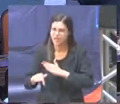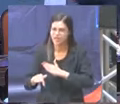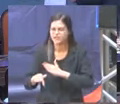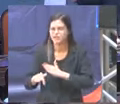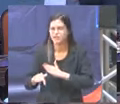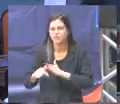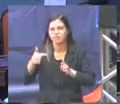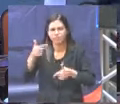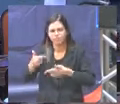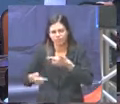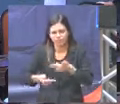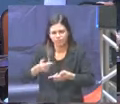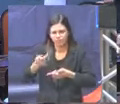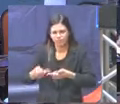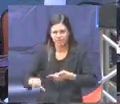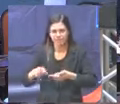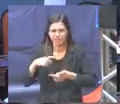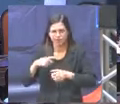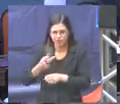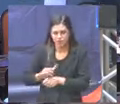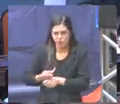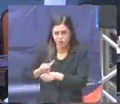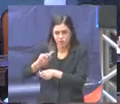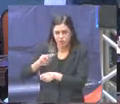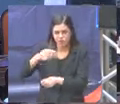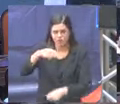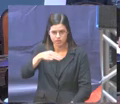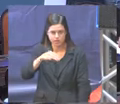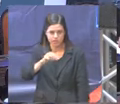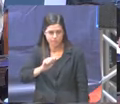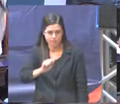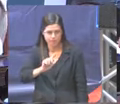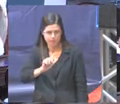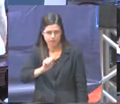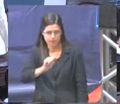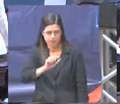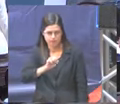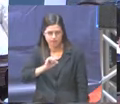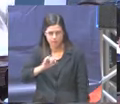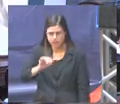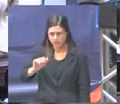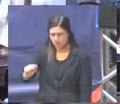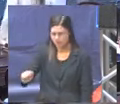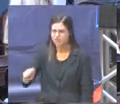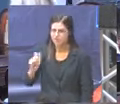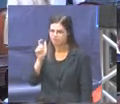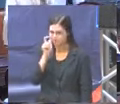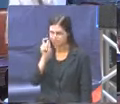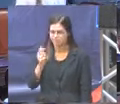a startup, a partir de um trabalho deles, recebeu uma premiação na Malásia, né, recentemente, foi muito interessante, por favor.